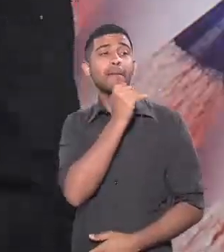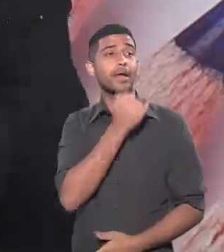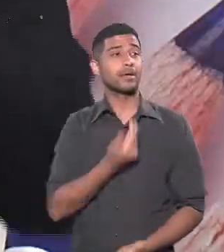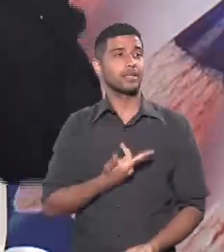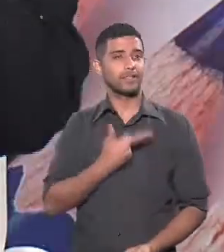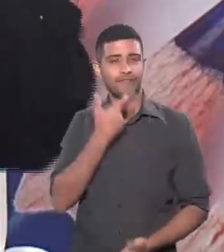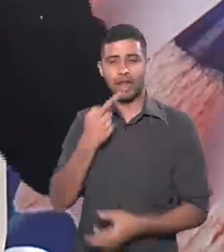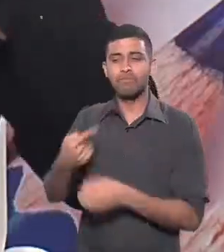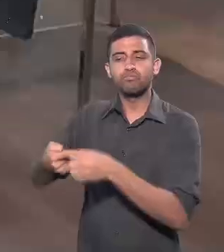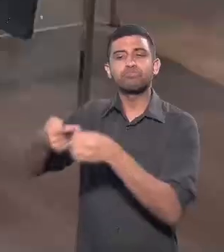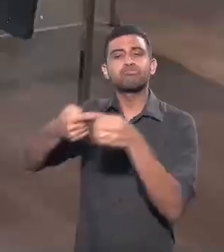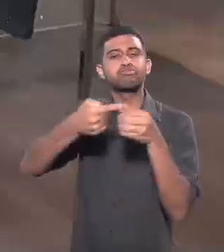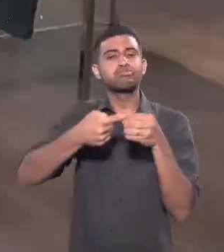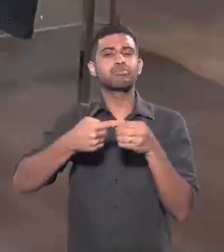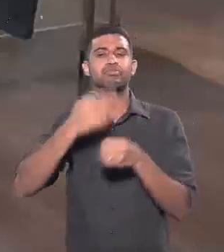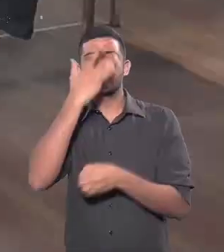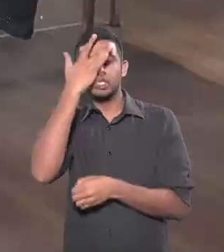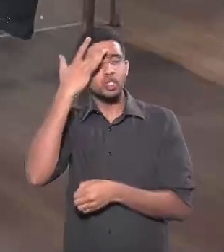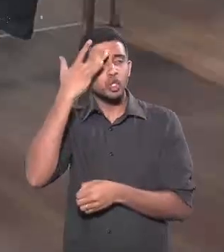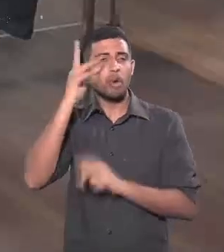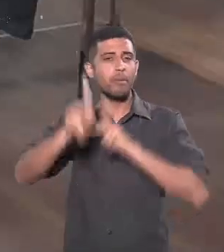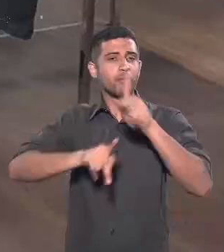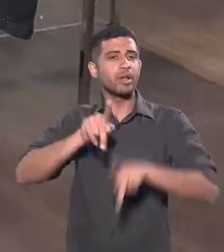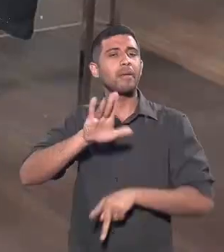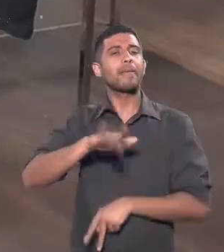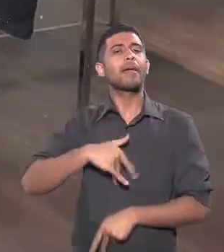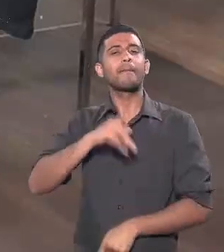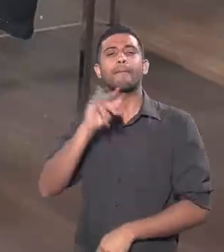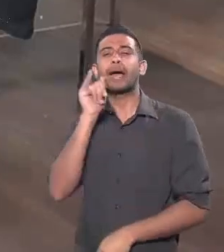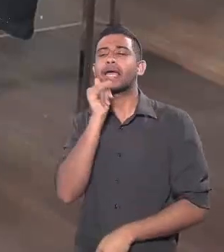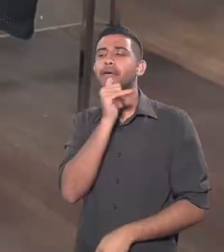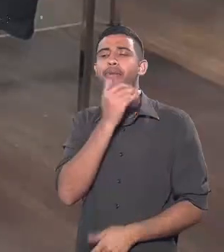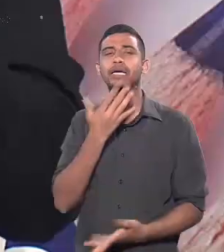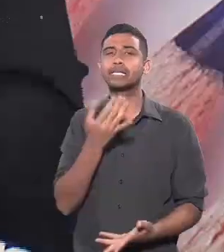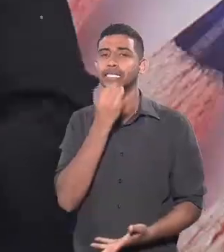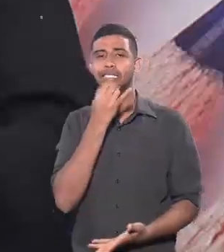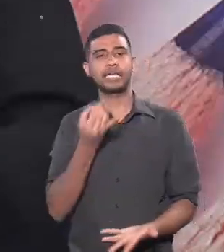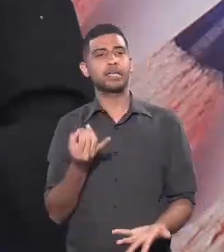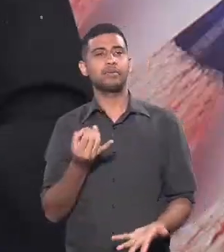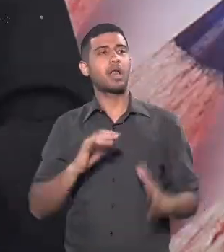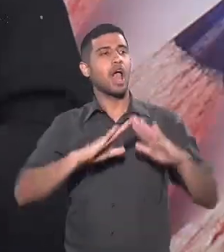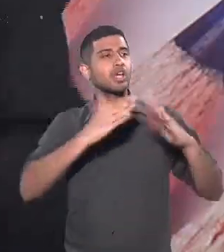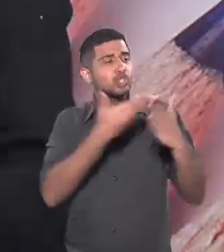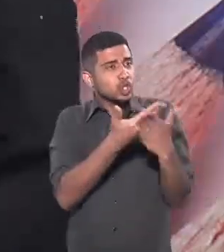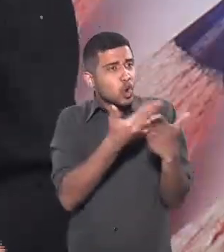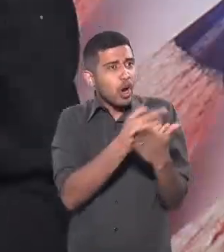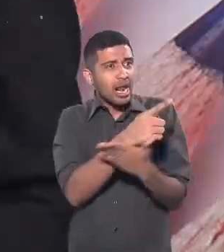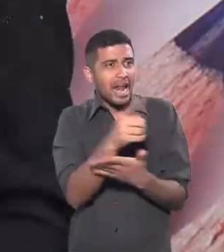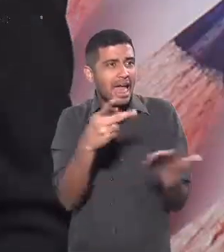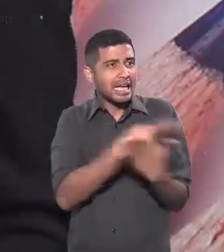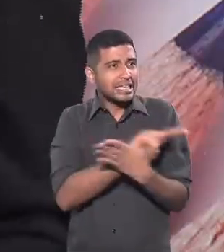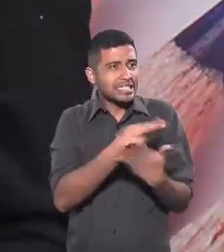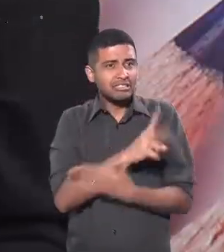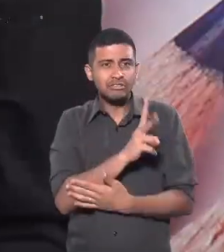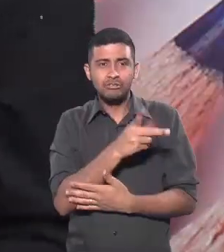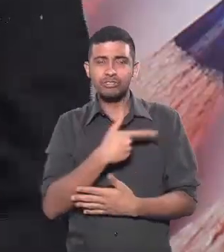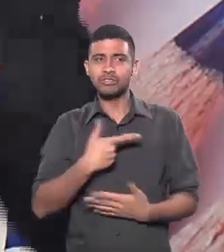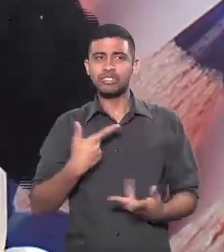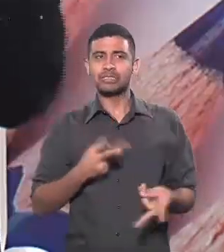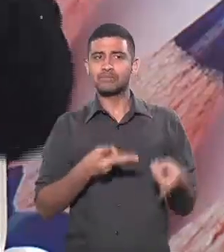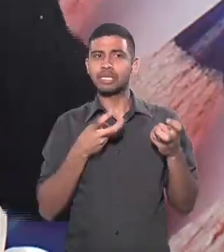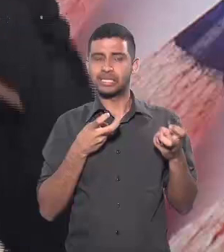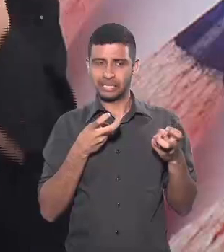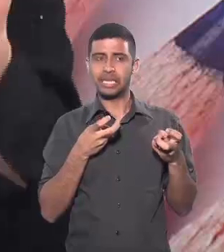exemplo? A gente está falando na questão do município, dos habitantes, etc. E tal. Mas os pais, você está lá numa situação, a escola não está cumprindo aquilo,